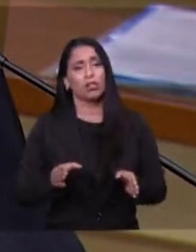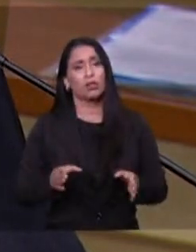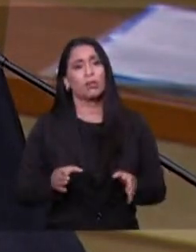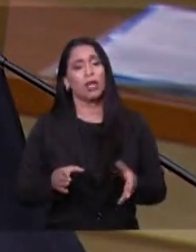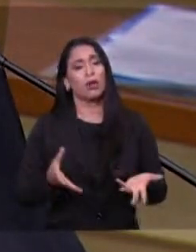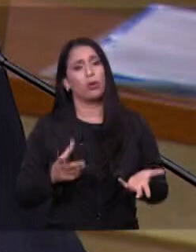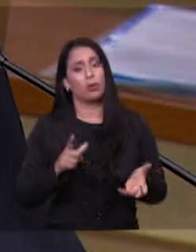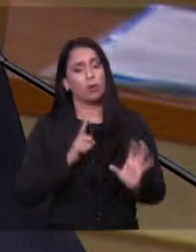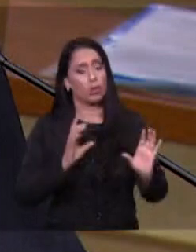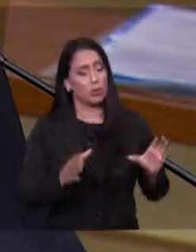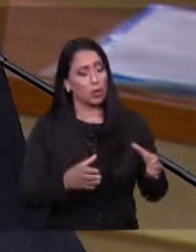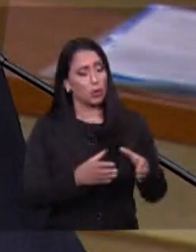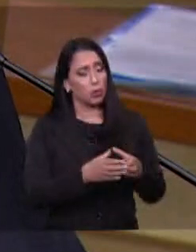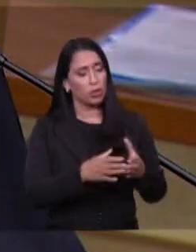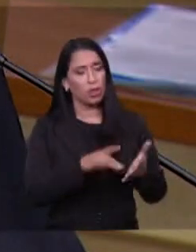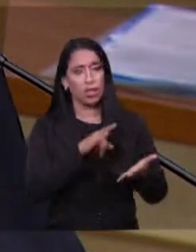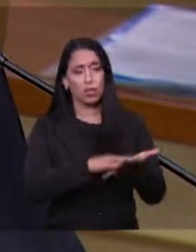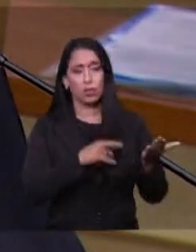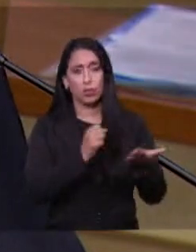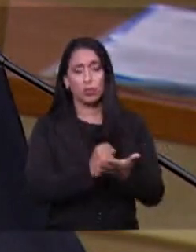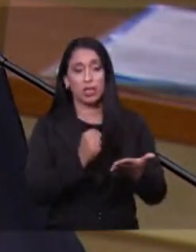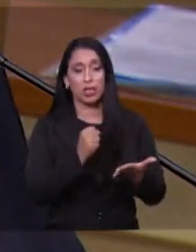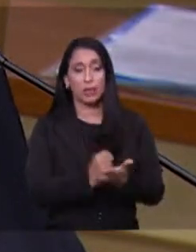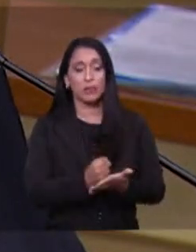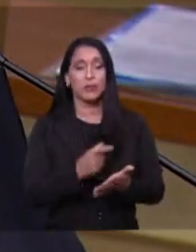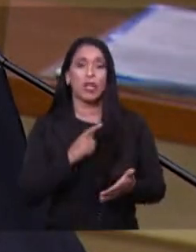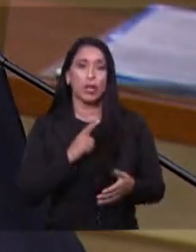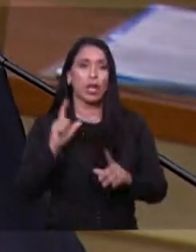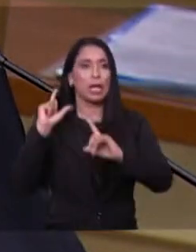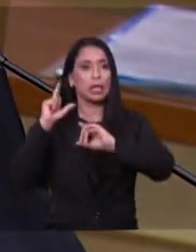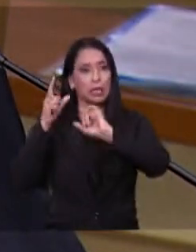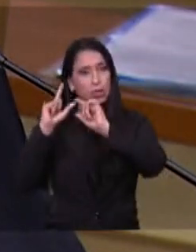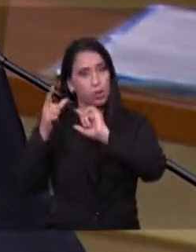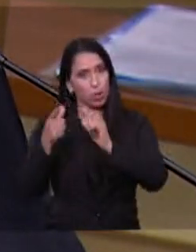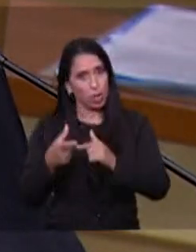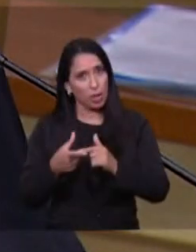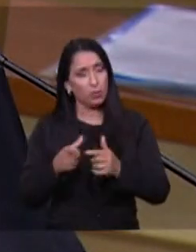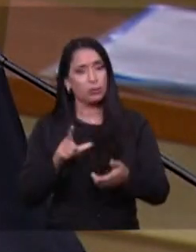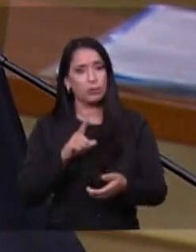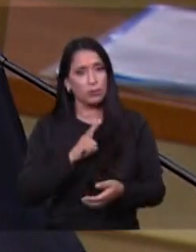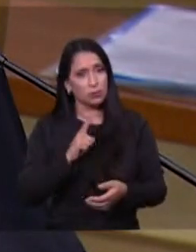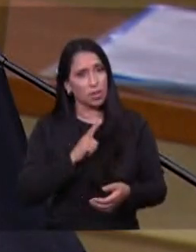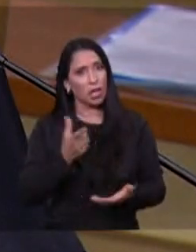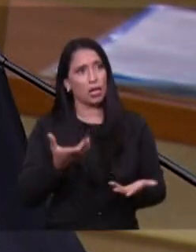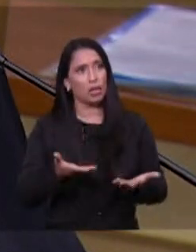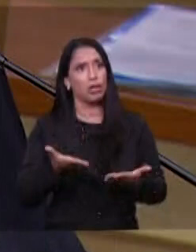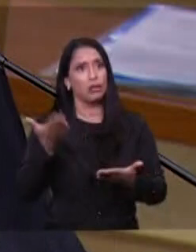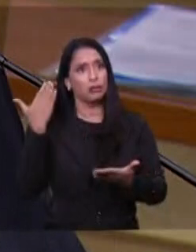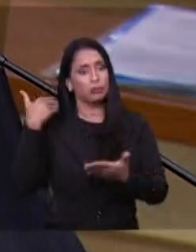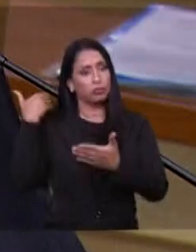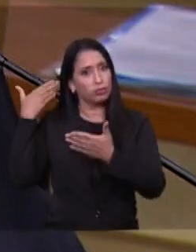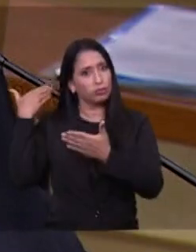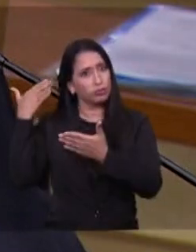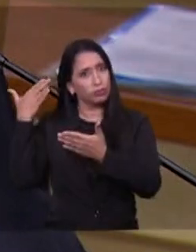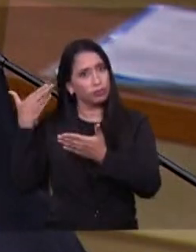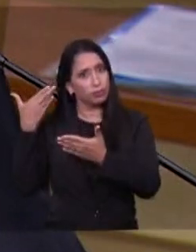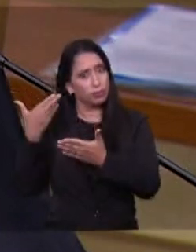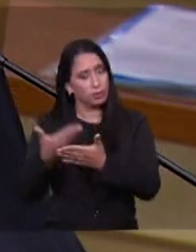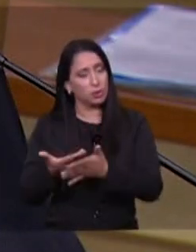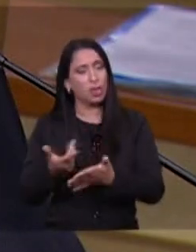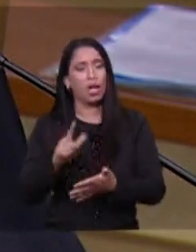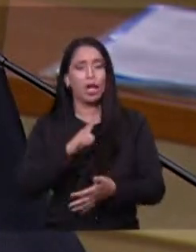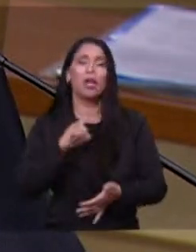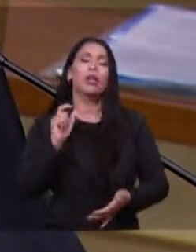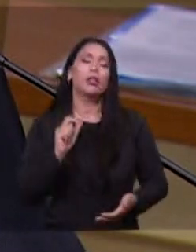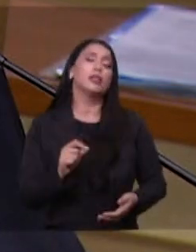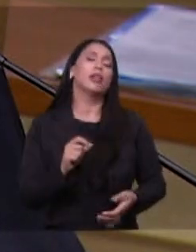de uma comunidade. O próprio fato de a comunidade ser tradicional quer dizer que ela tem naturalmente alguma antiguidade e, em tese,